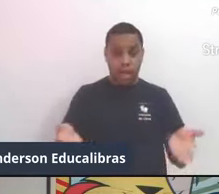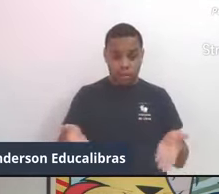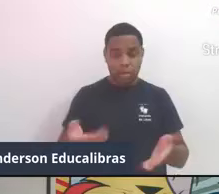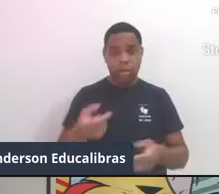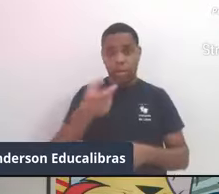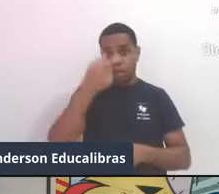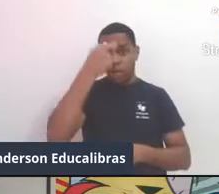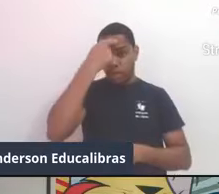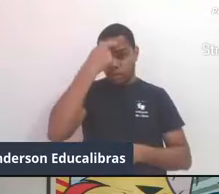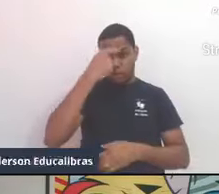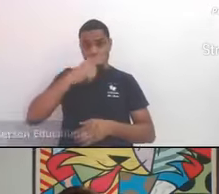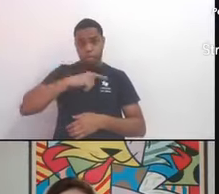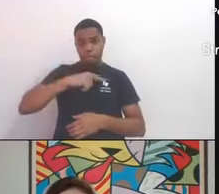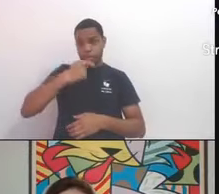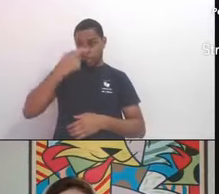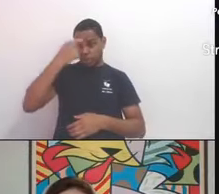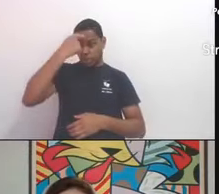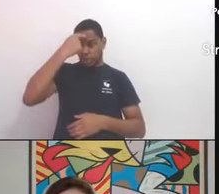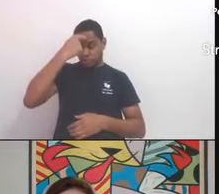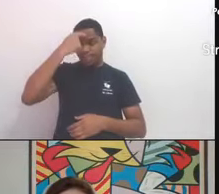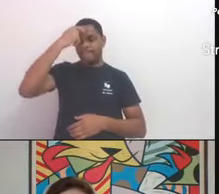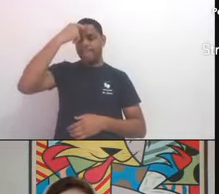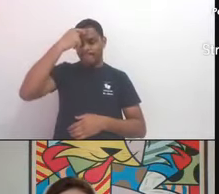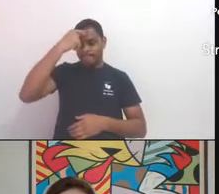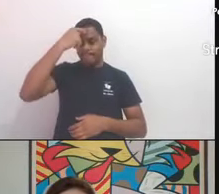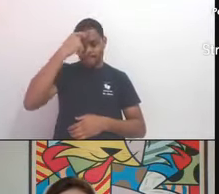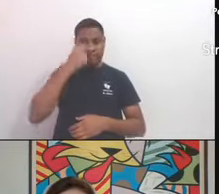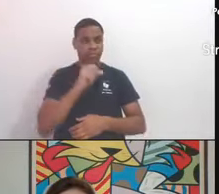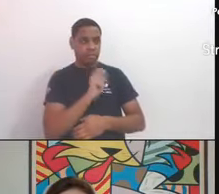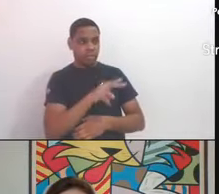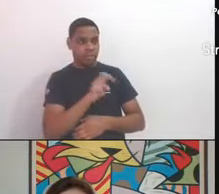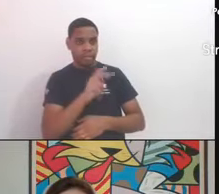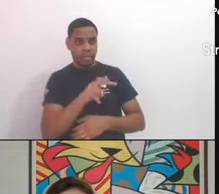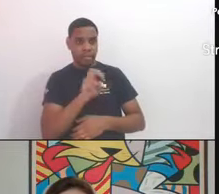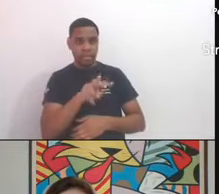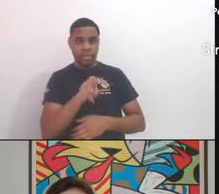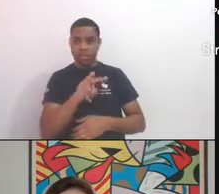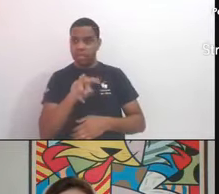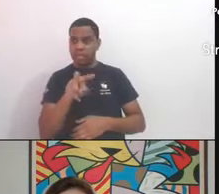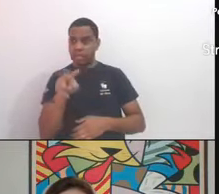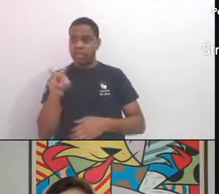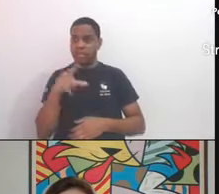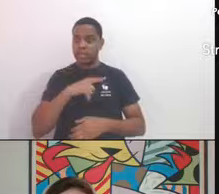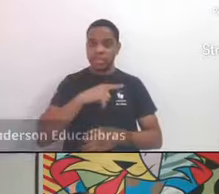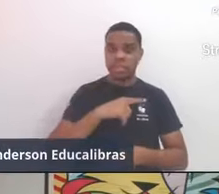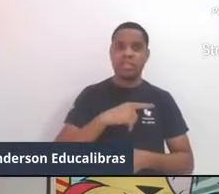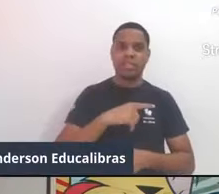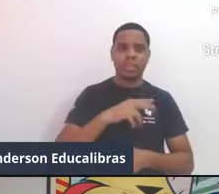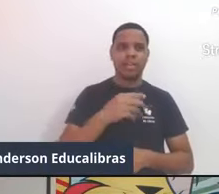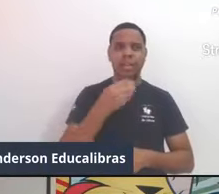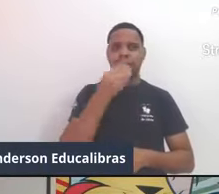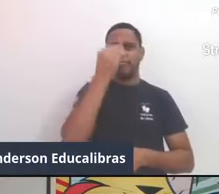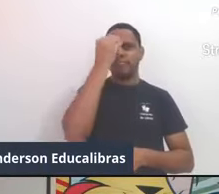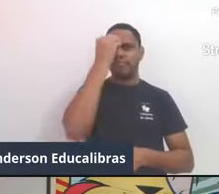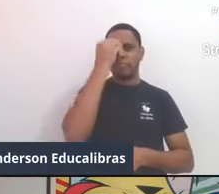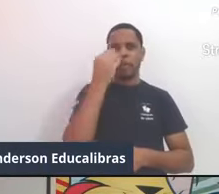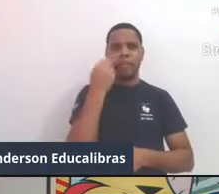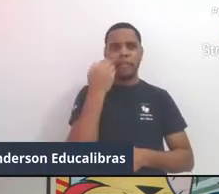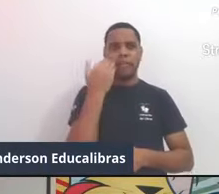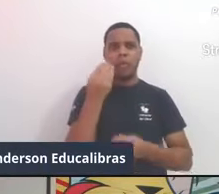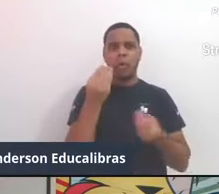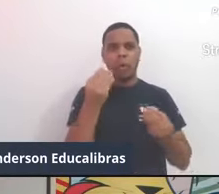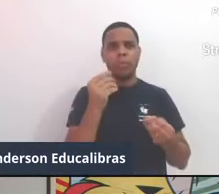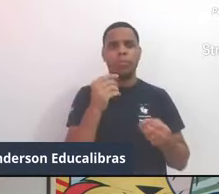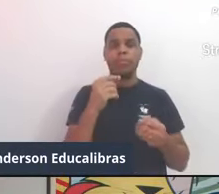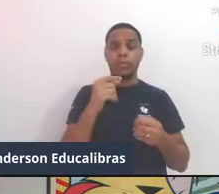consciência agora, diante dos fatos reais que tem no primeiro momento e, posteriormente, depois do que isso nos